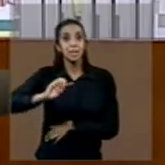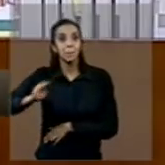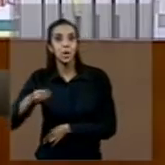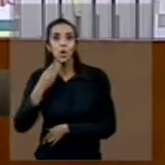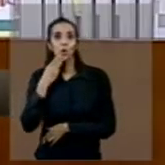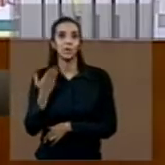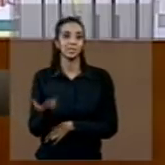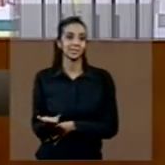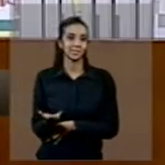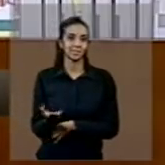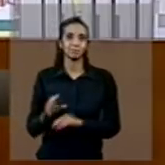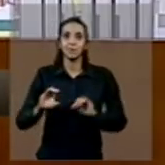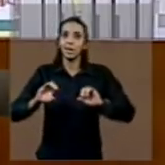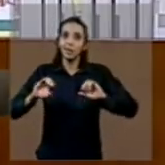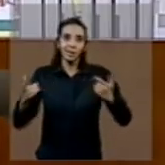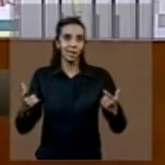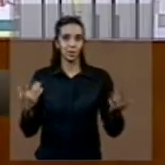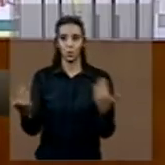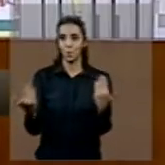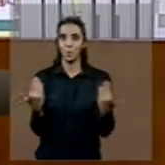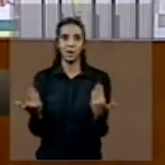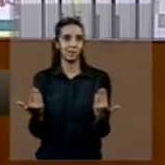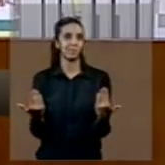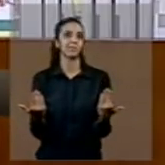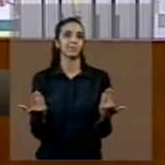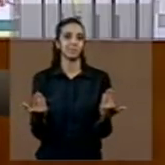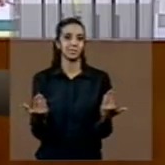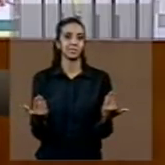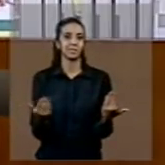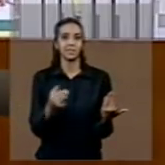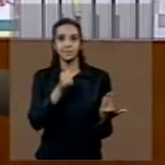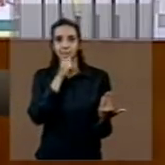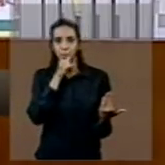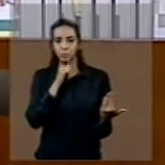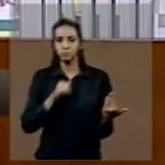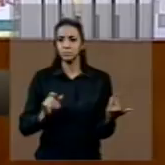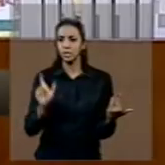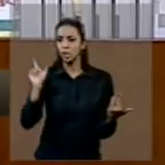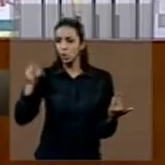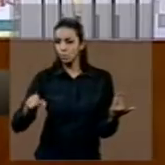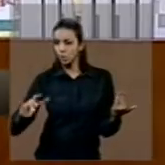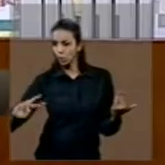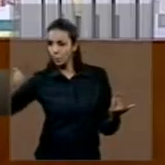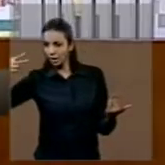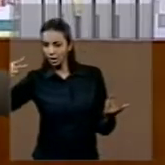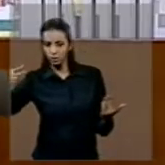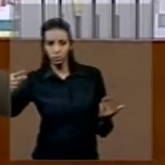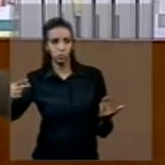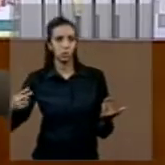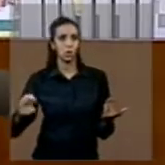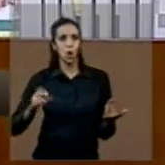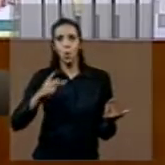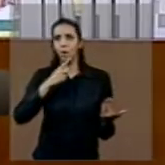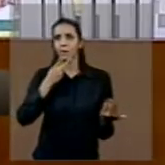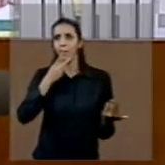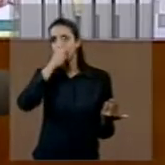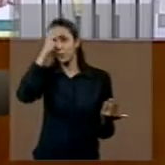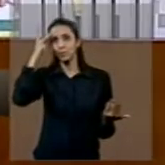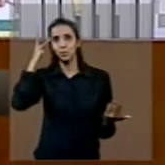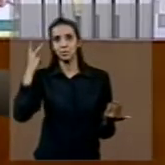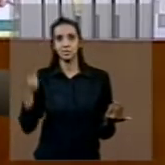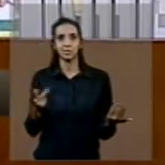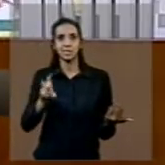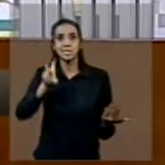seja, é evidente que esse batimento, que ele vai e captura aqueles que têm duplicidade, triplicidade, ou como você necessitou, pessoa com mais de